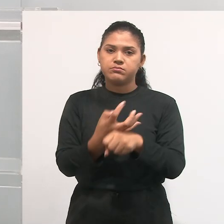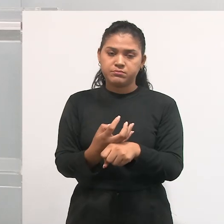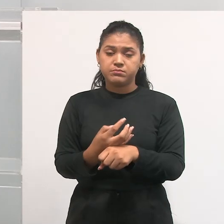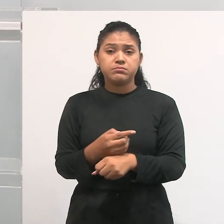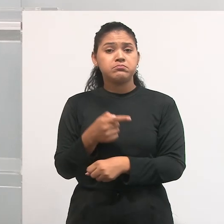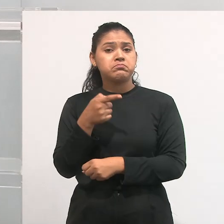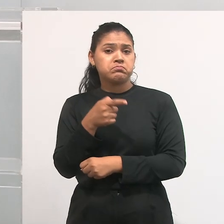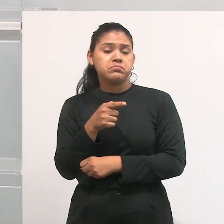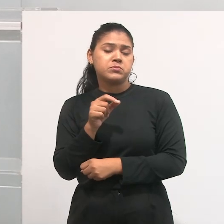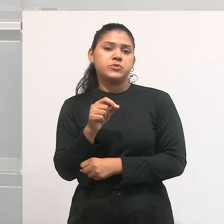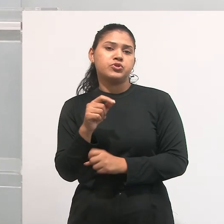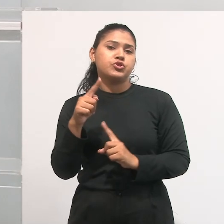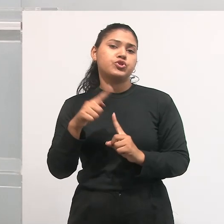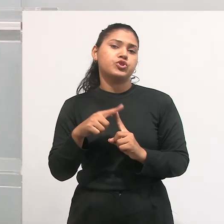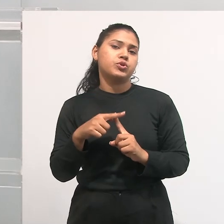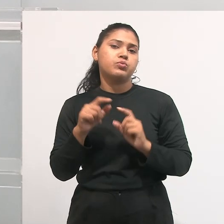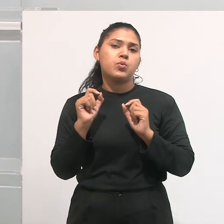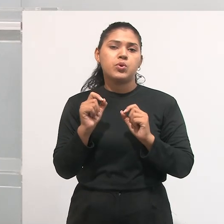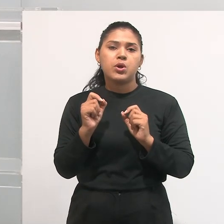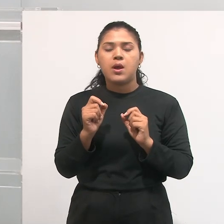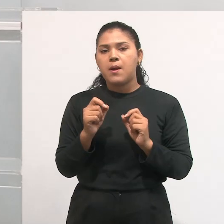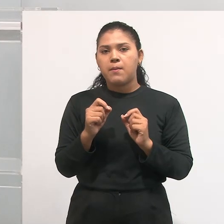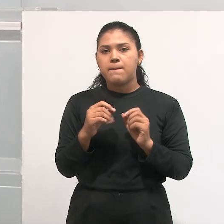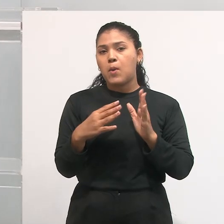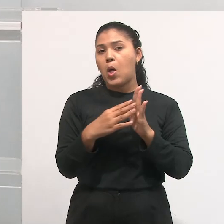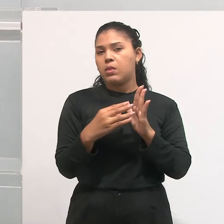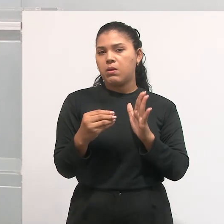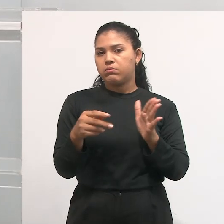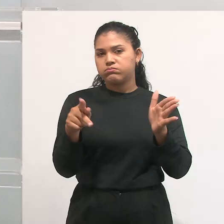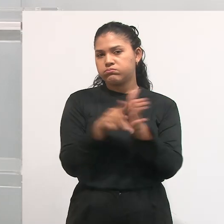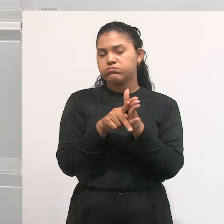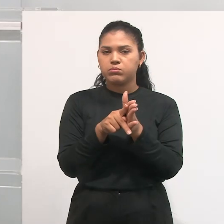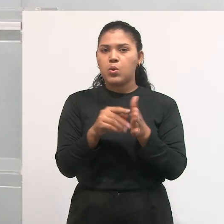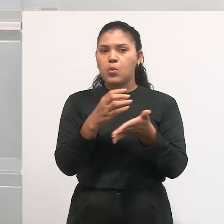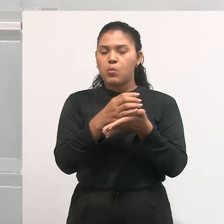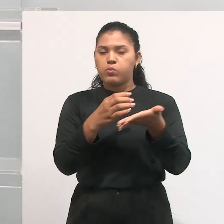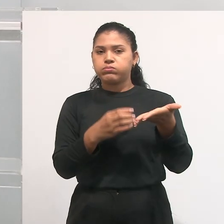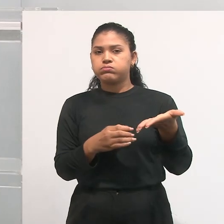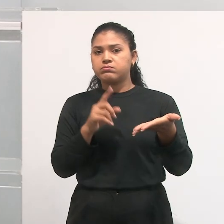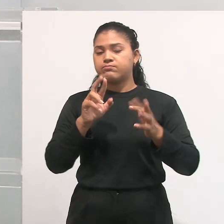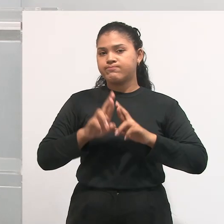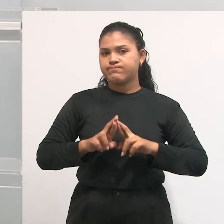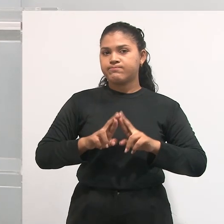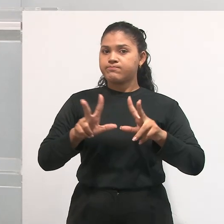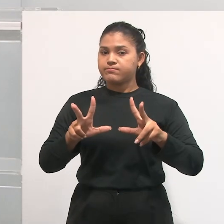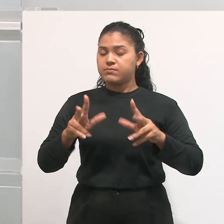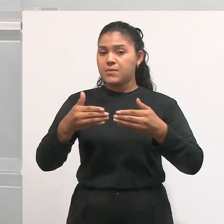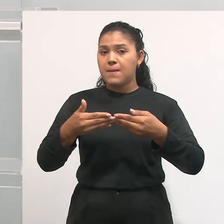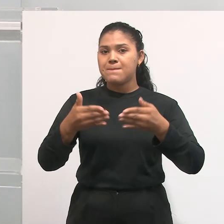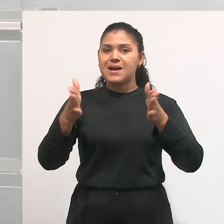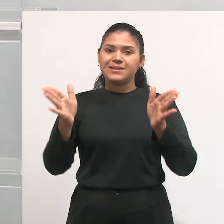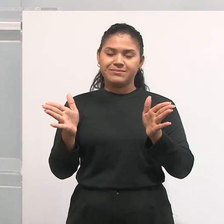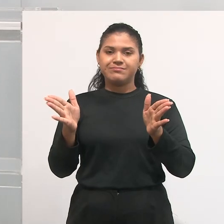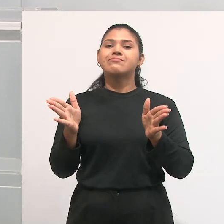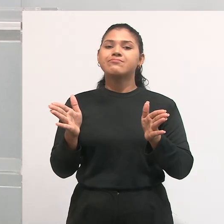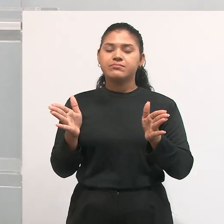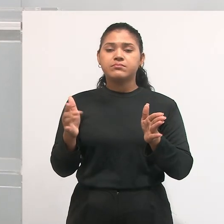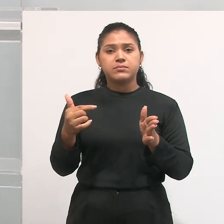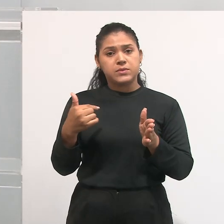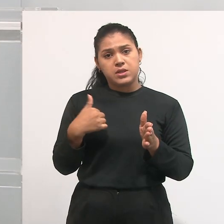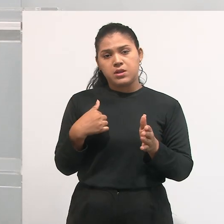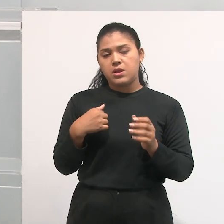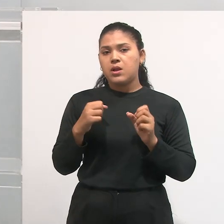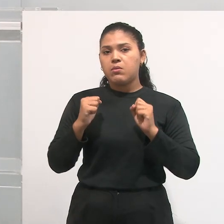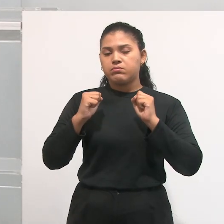nessa perspectiva, a modalidade de currículo, a forma de organização do currículo é um pouco mais aberta. Então, embora eu